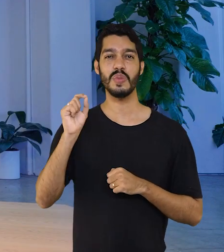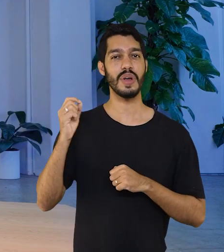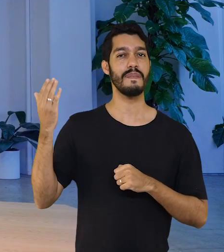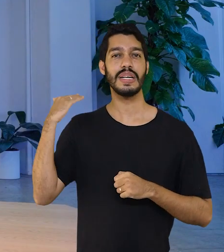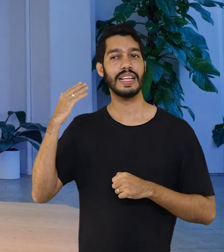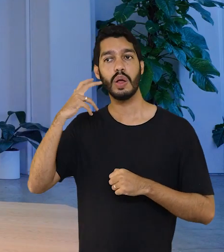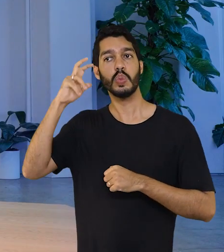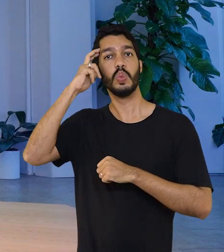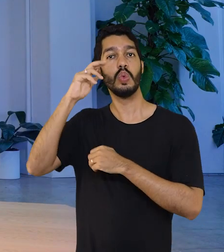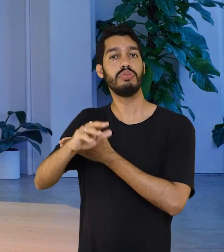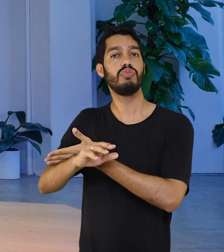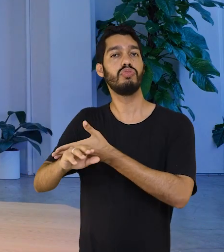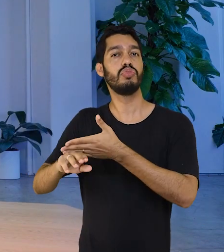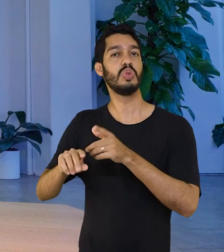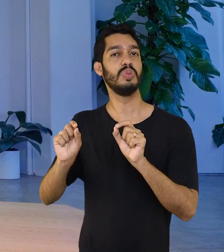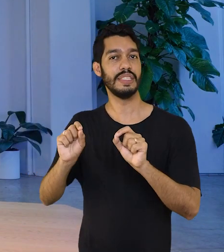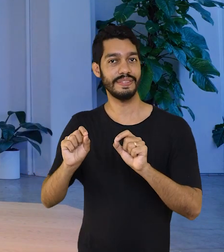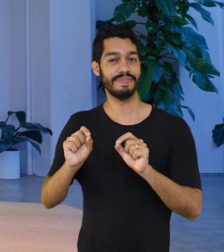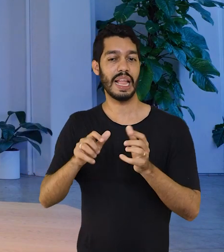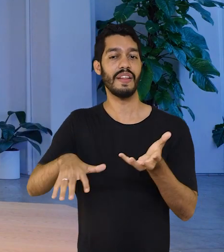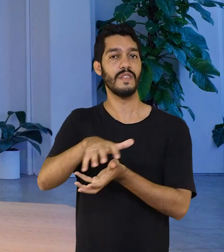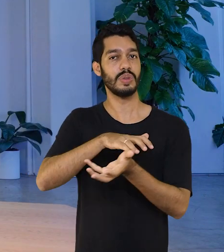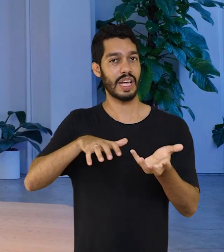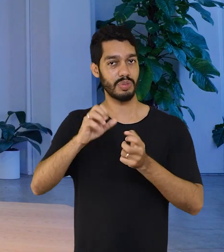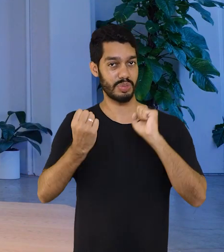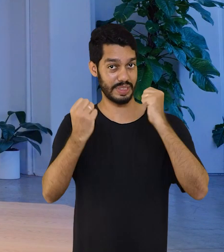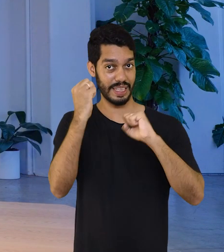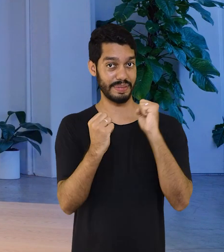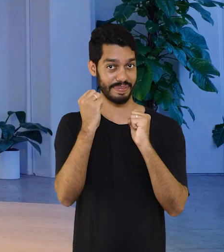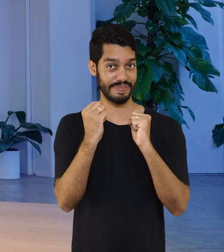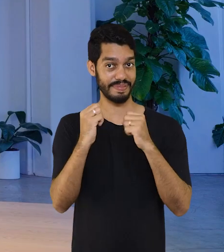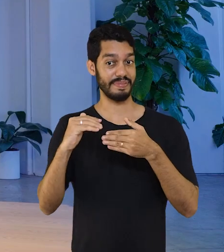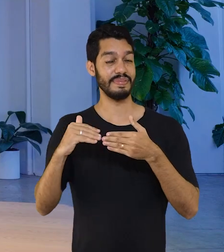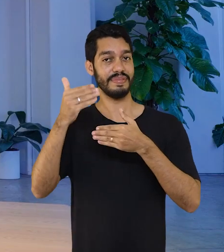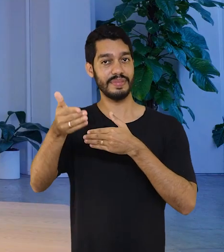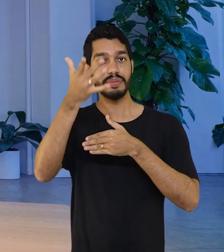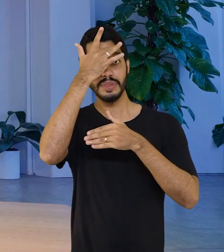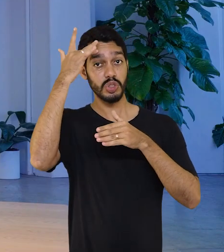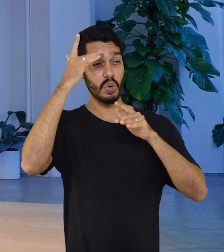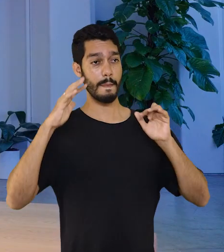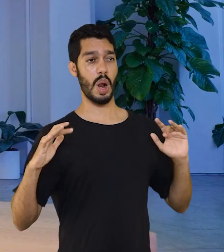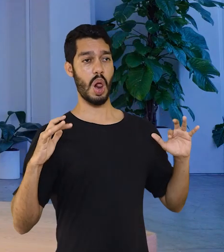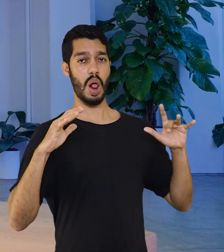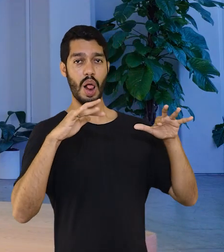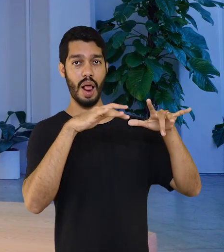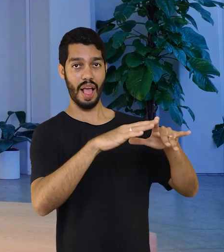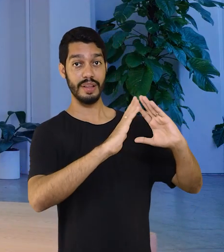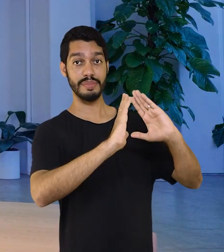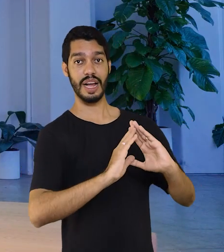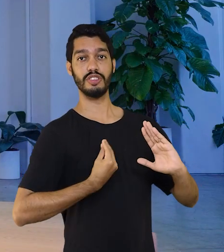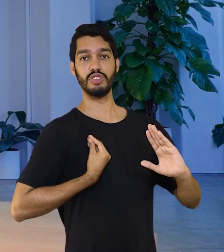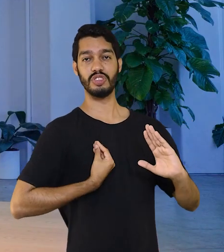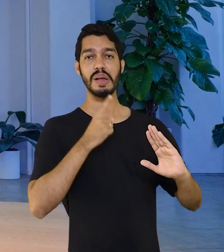O que estava acontecendo na cultura naquele momento? Pós-revolução industrial, um monte de gente ia morar nas grandes cidades nos